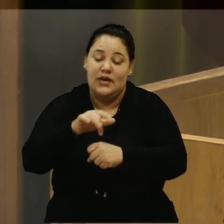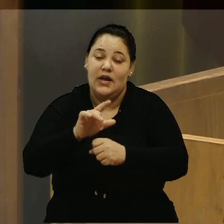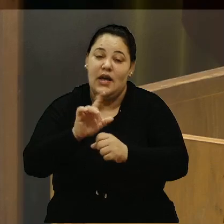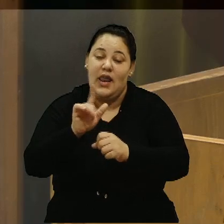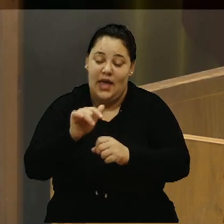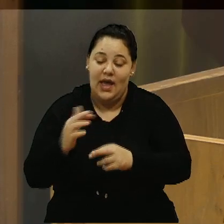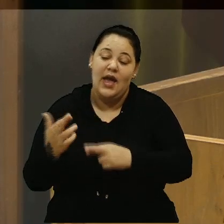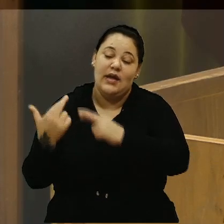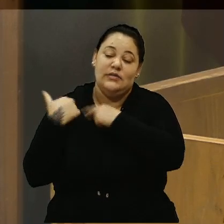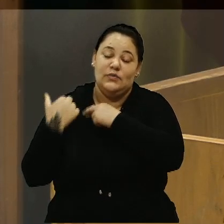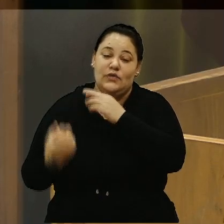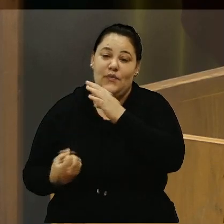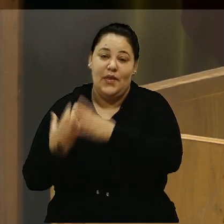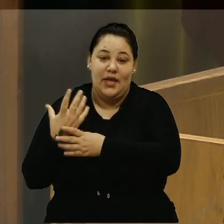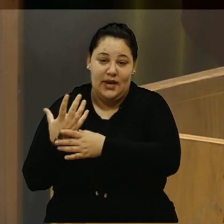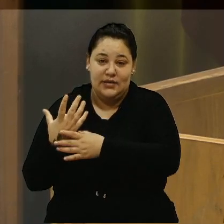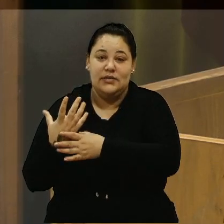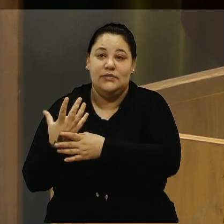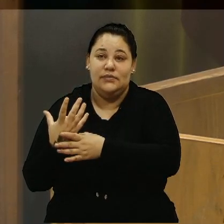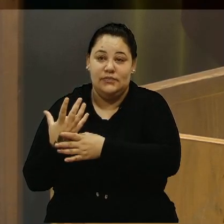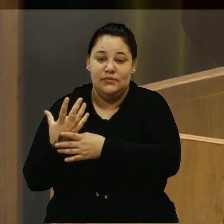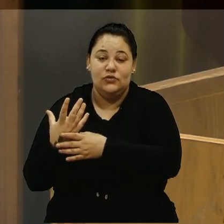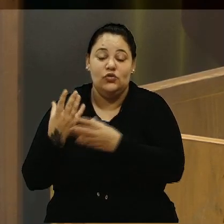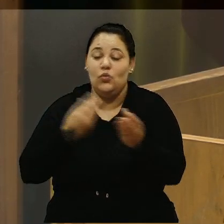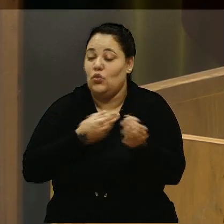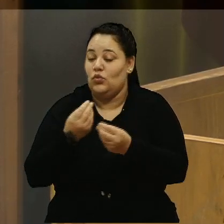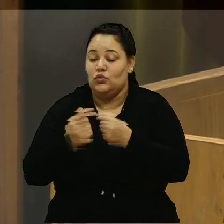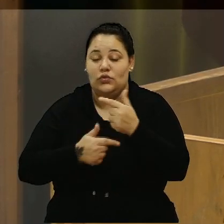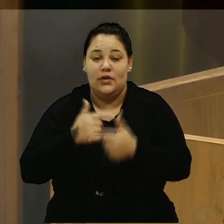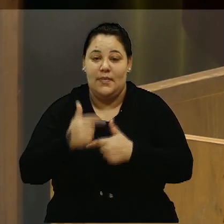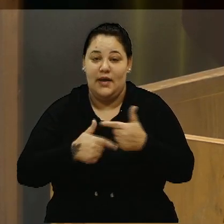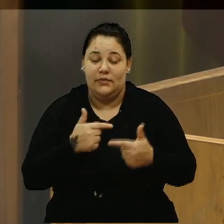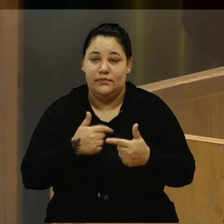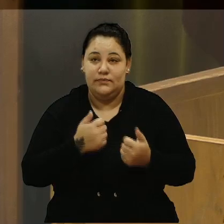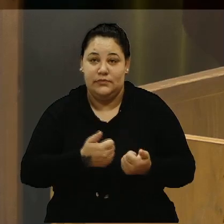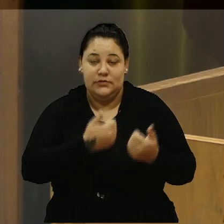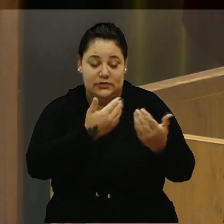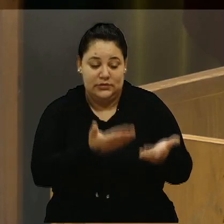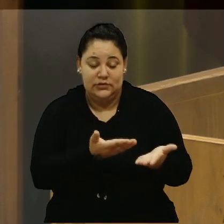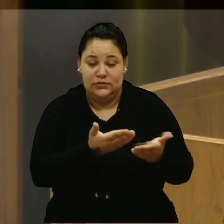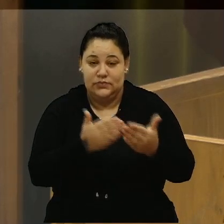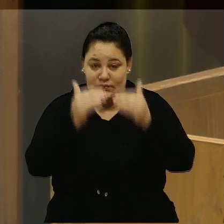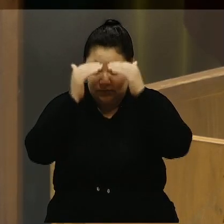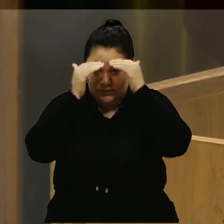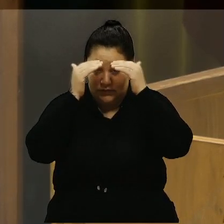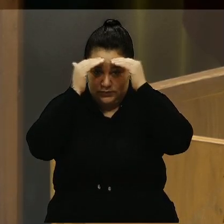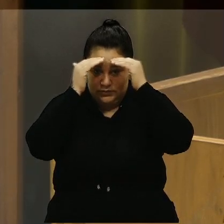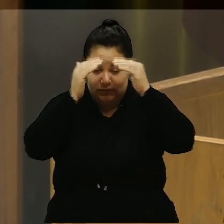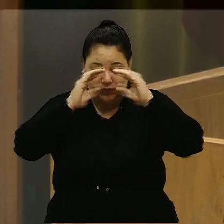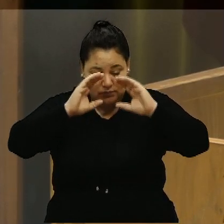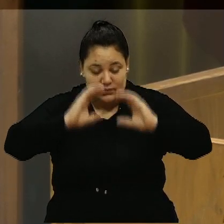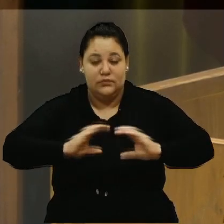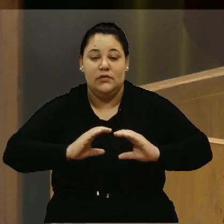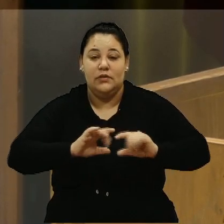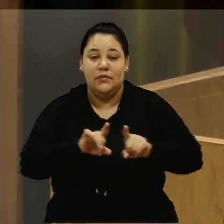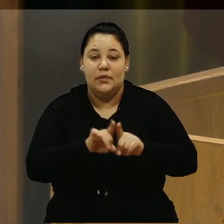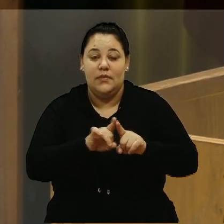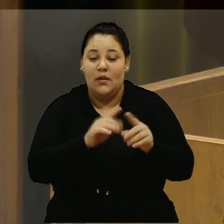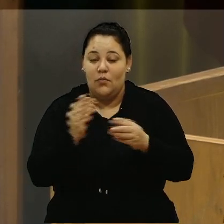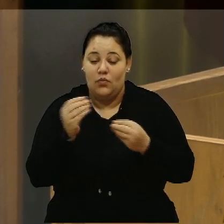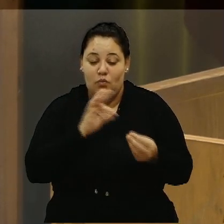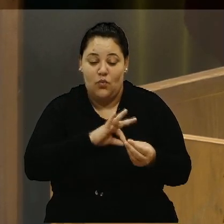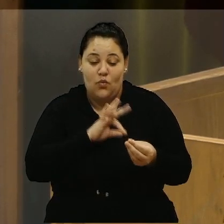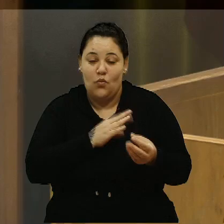pela criação de incontáveis empregos, proporcionando dignidade e sustento para muitas famílias.